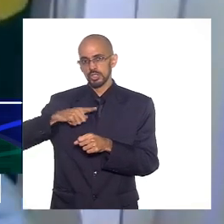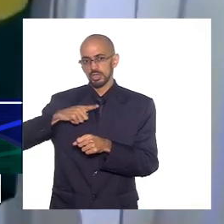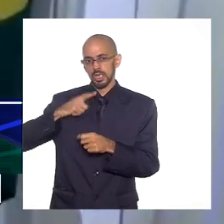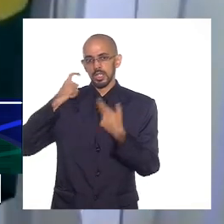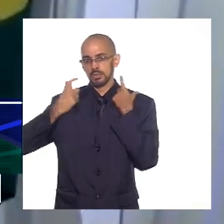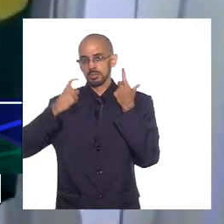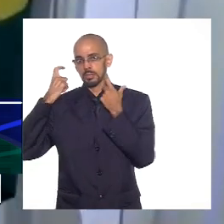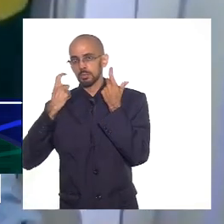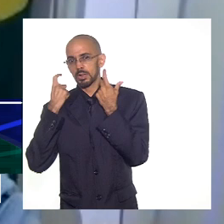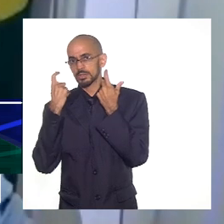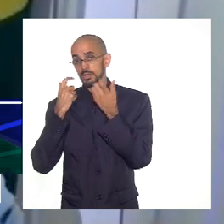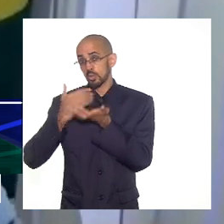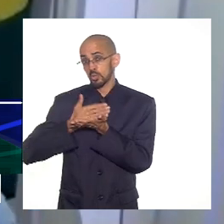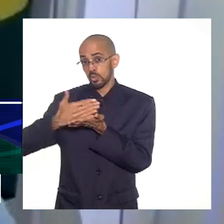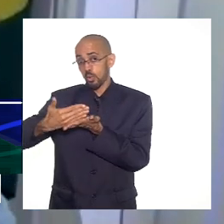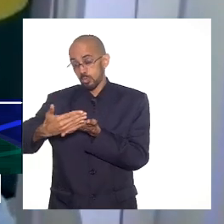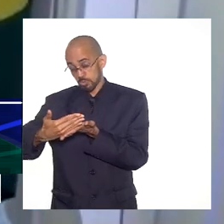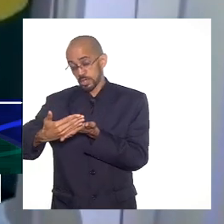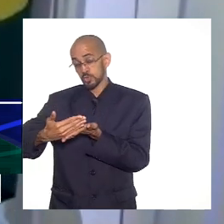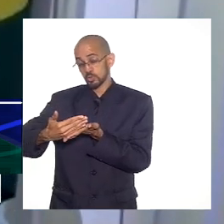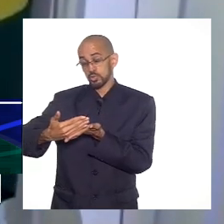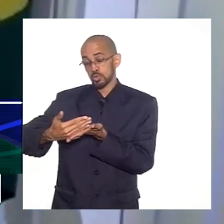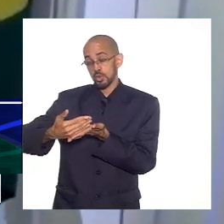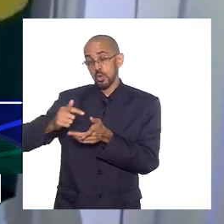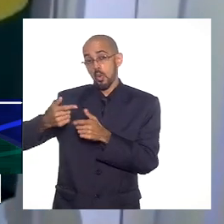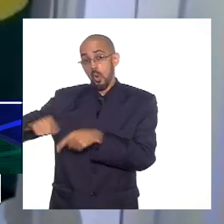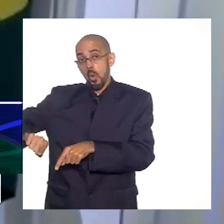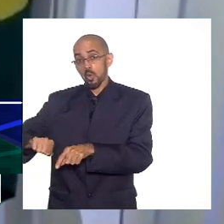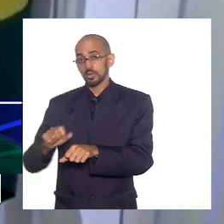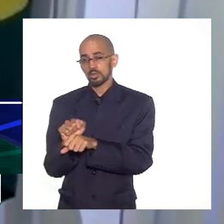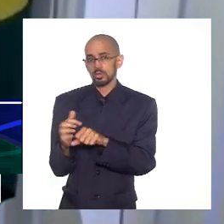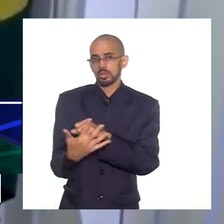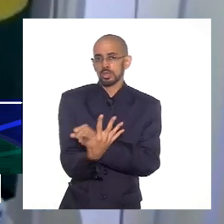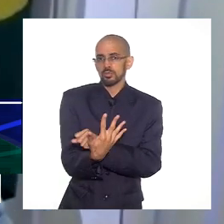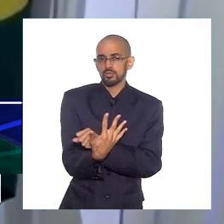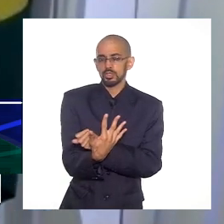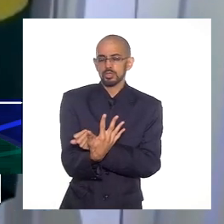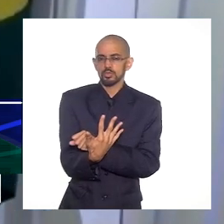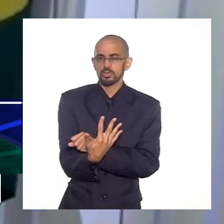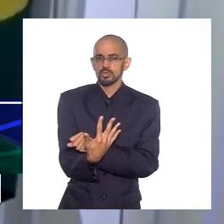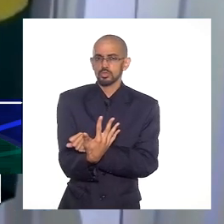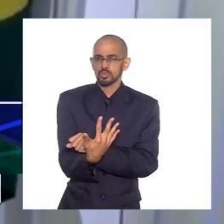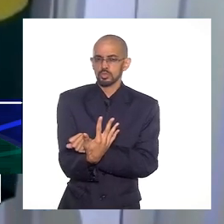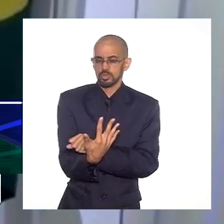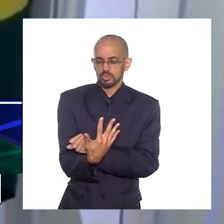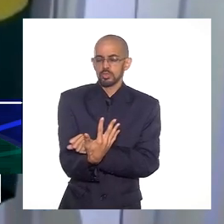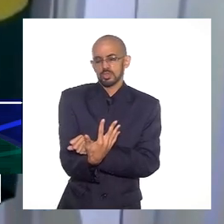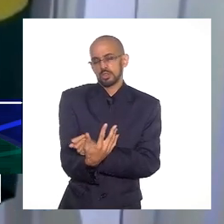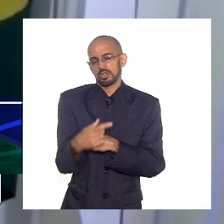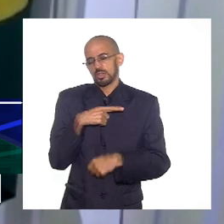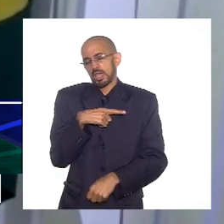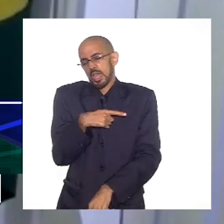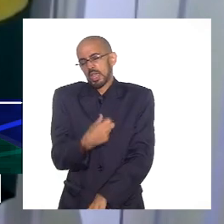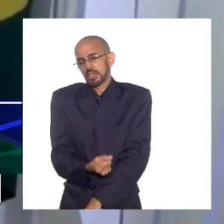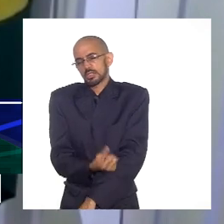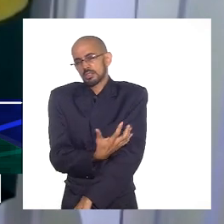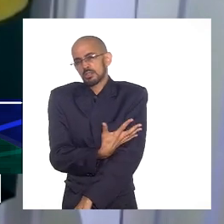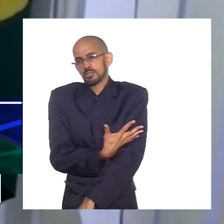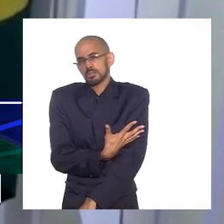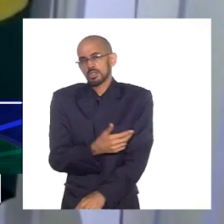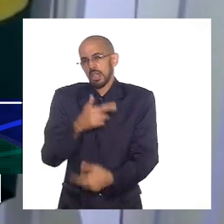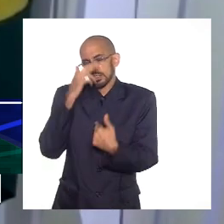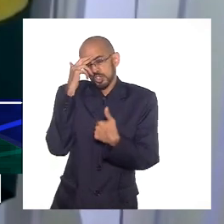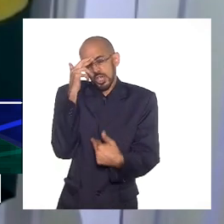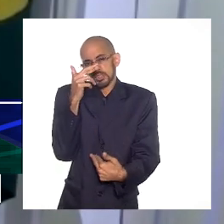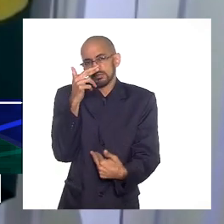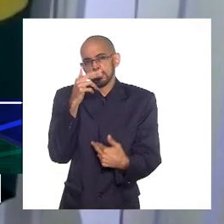preocupação desde o início com o enfrentamento à pandemia, de maneira sensível, de maneira